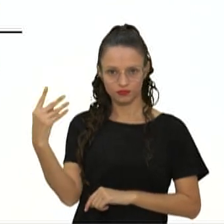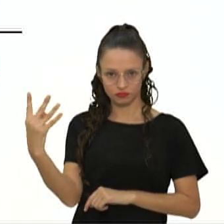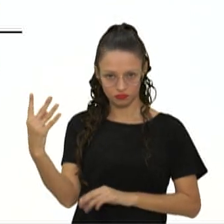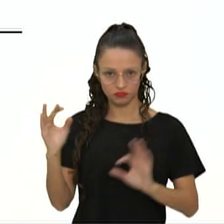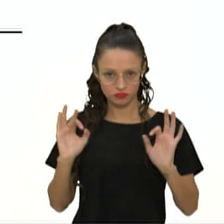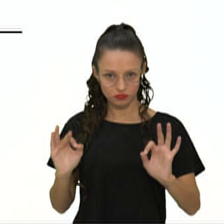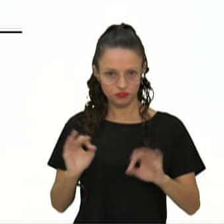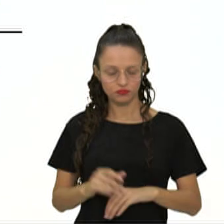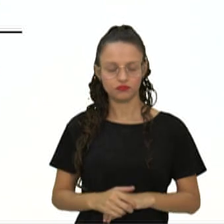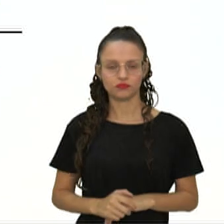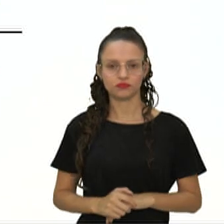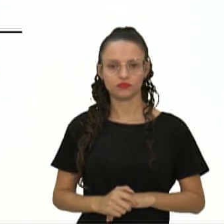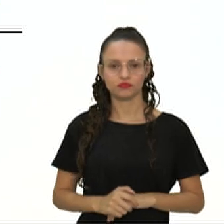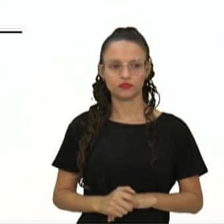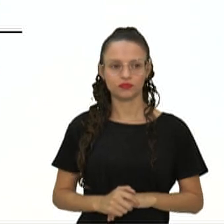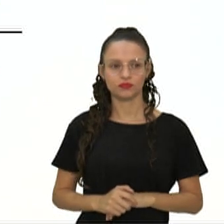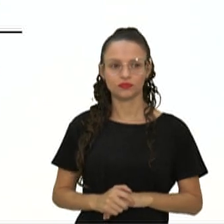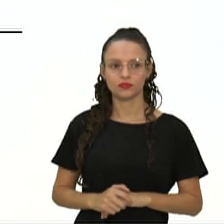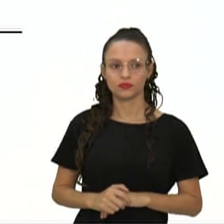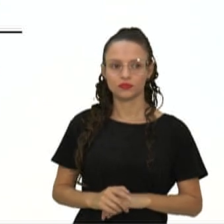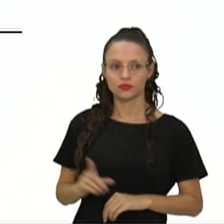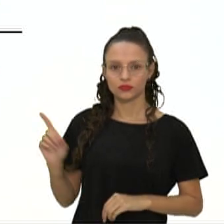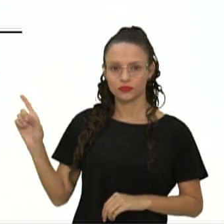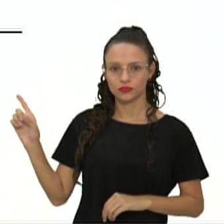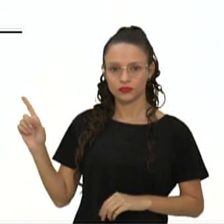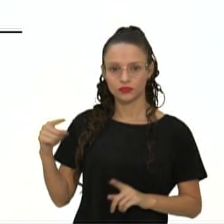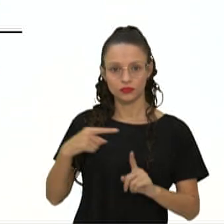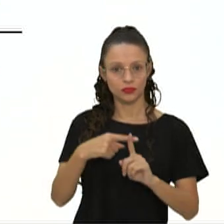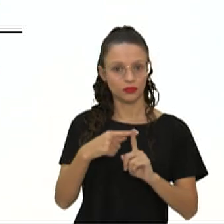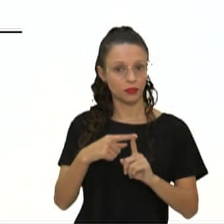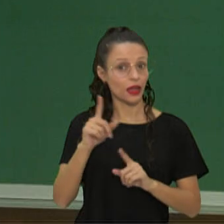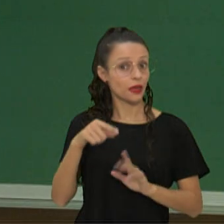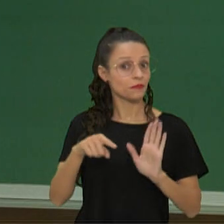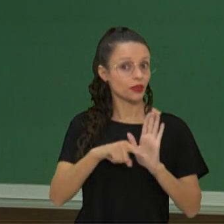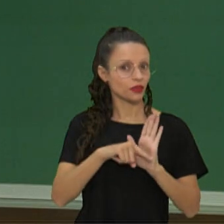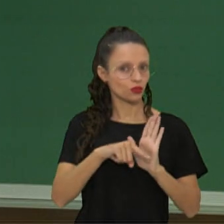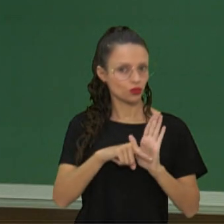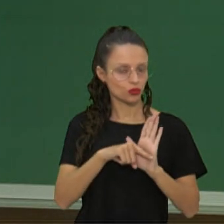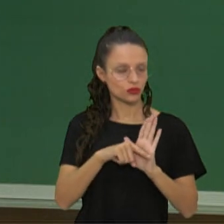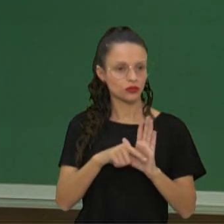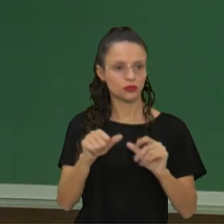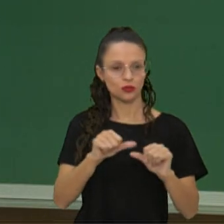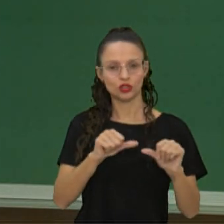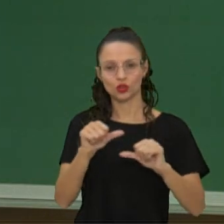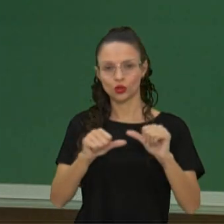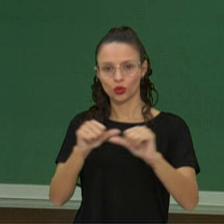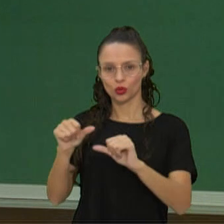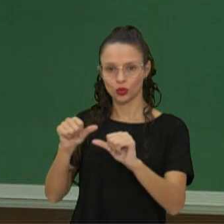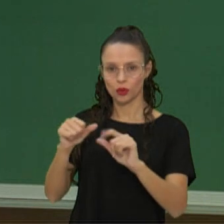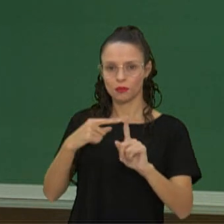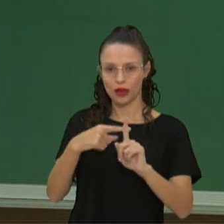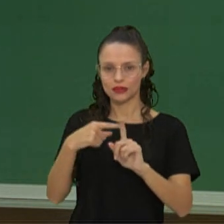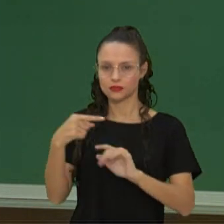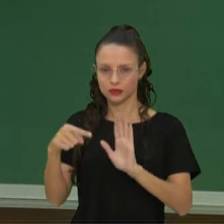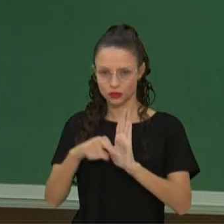tá? Esse maisinho aqui, deixa pra lá, na verdade é um menos aqui, tá? E por isso troca aqueles sinais, tá?